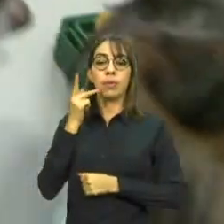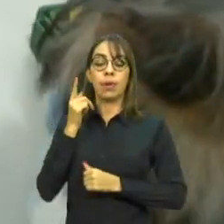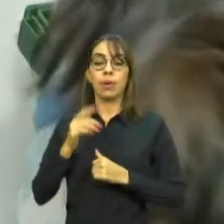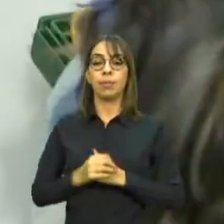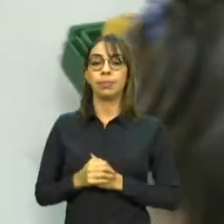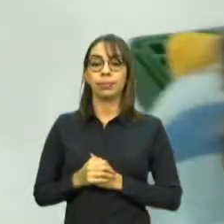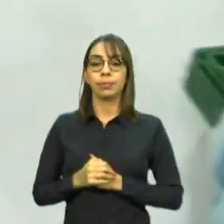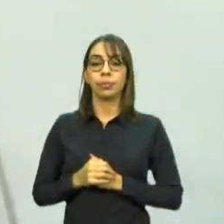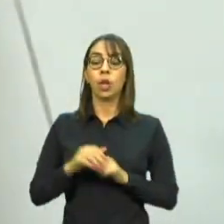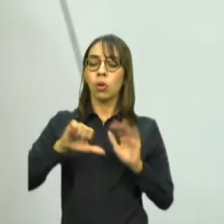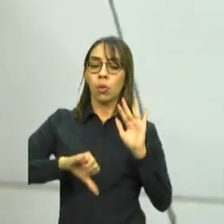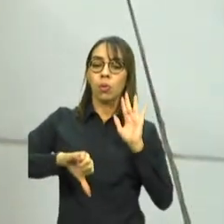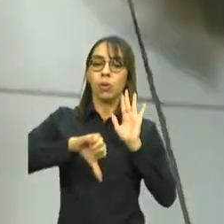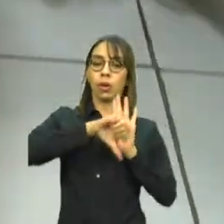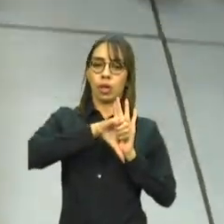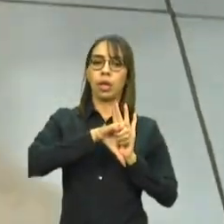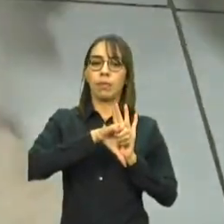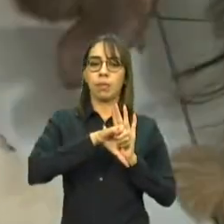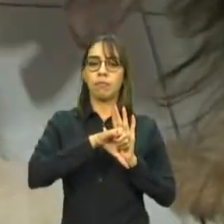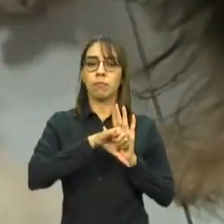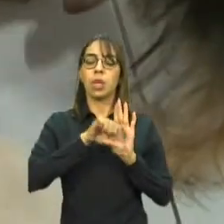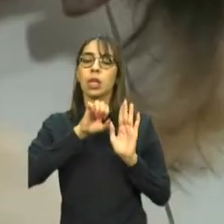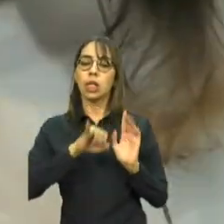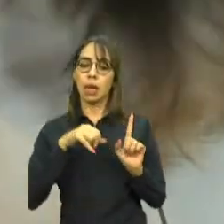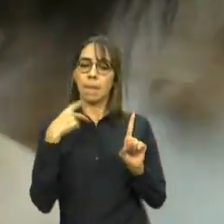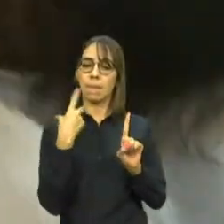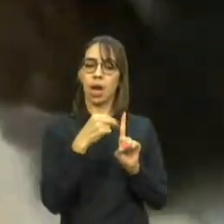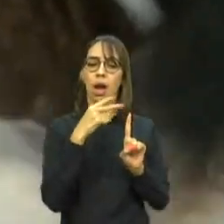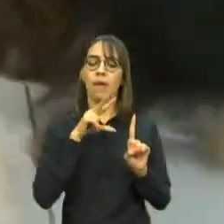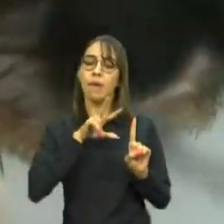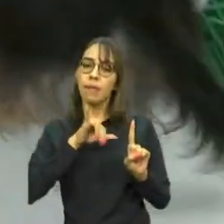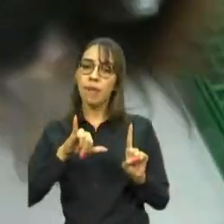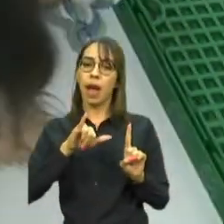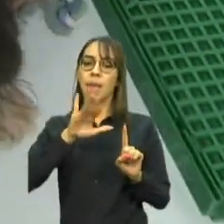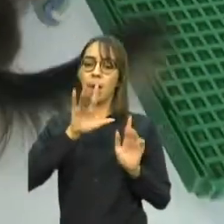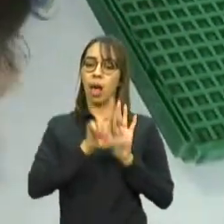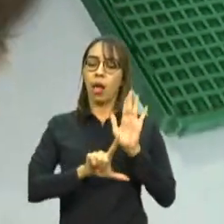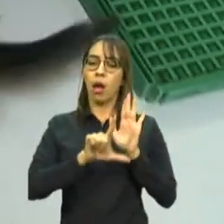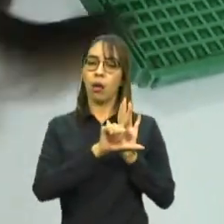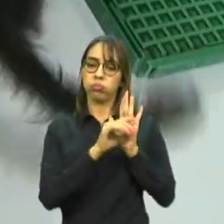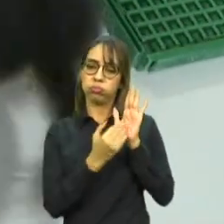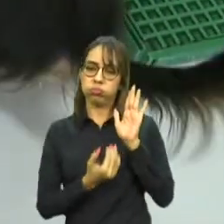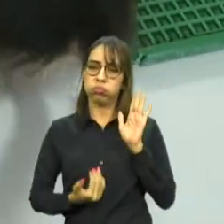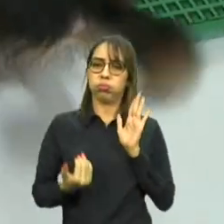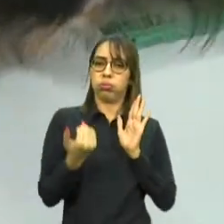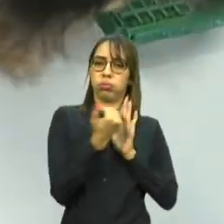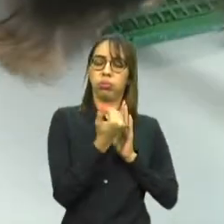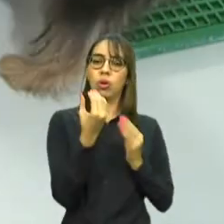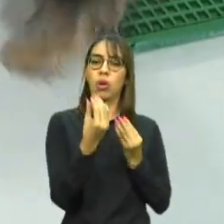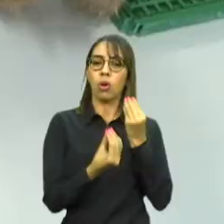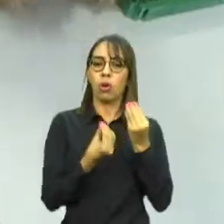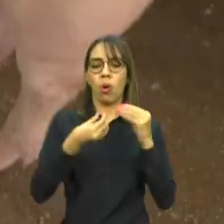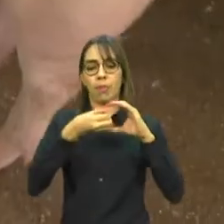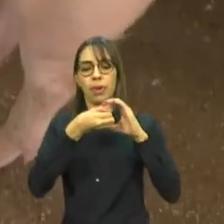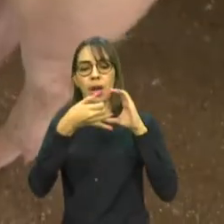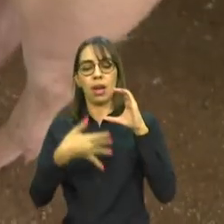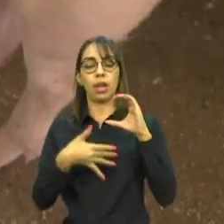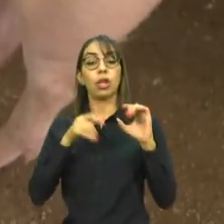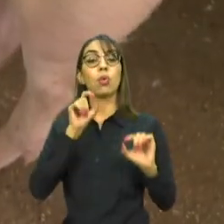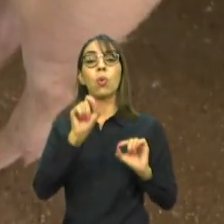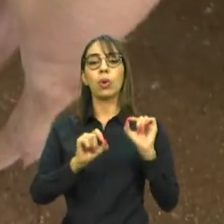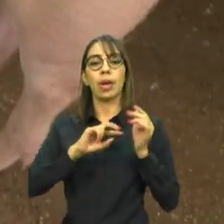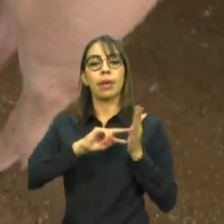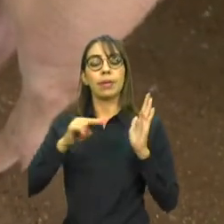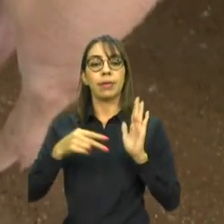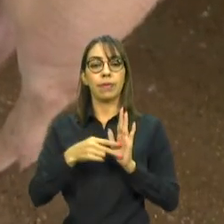tratos também terá maior respaldo na legislação, que define várias situações que caracterizam a infração. O abate